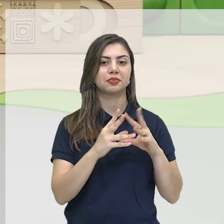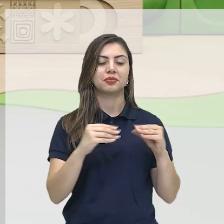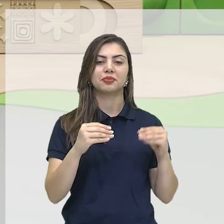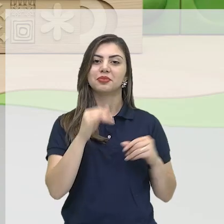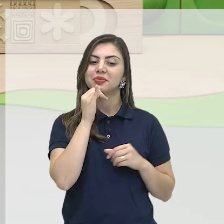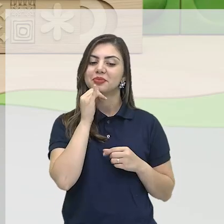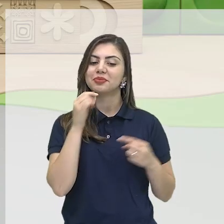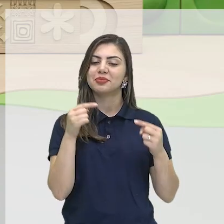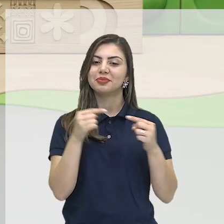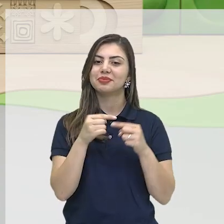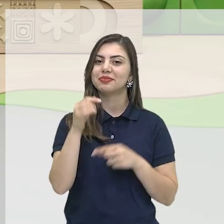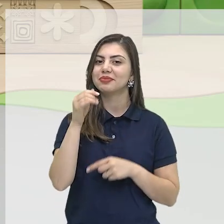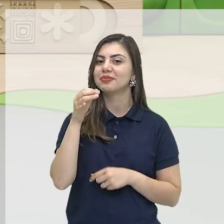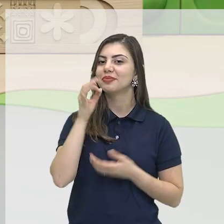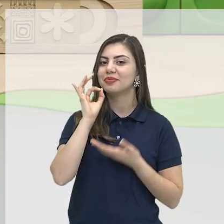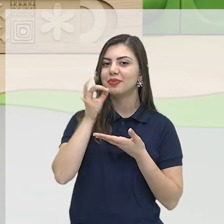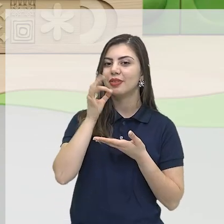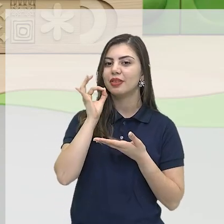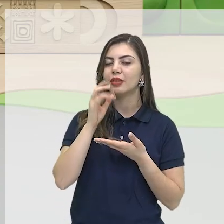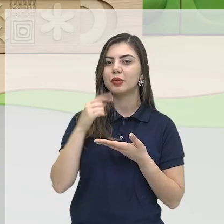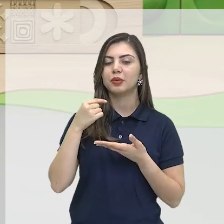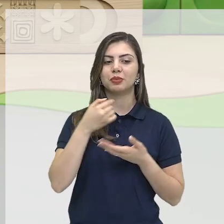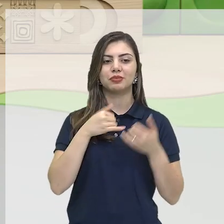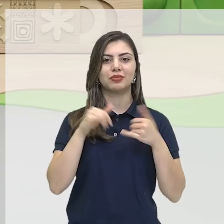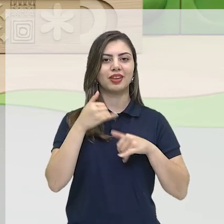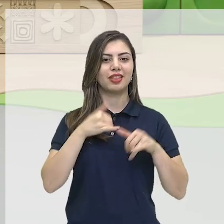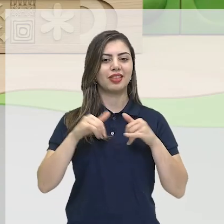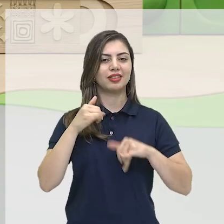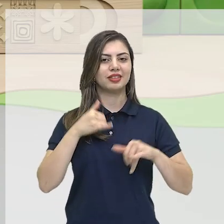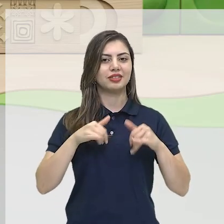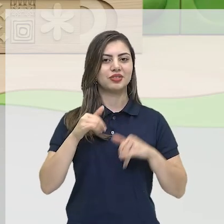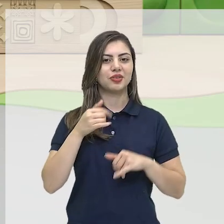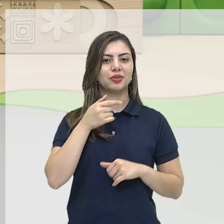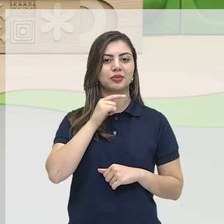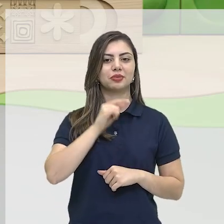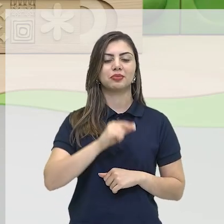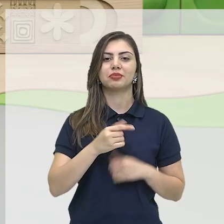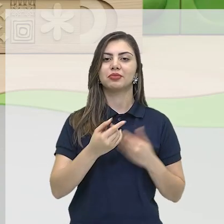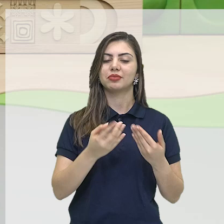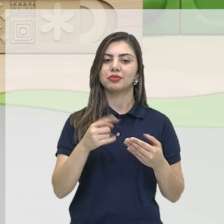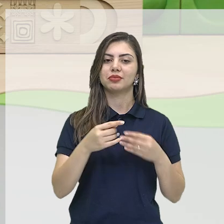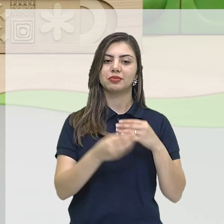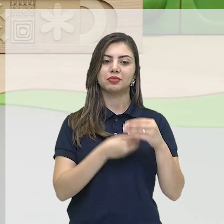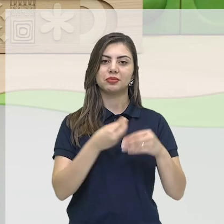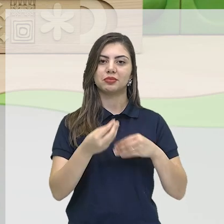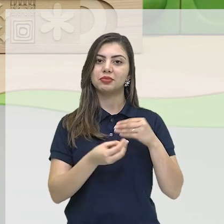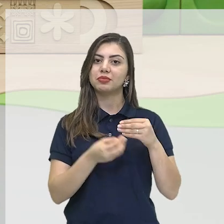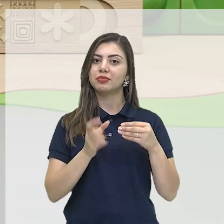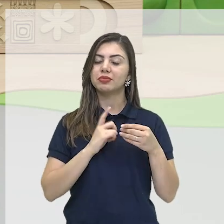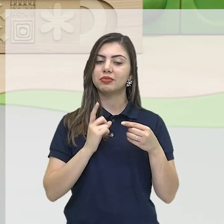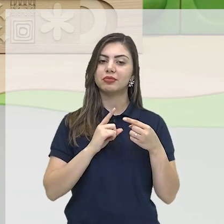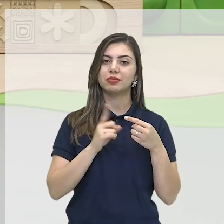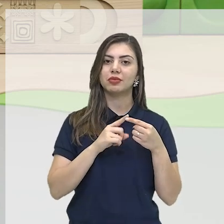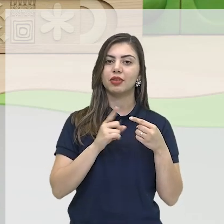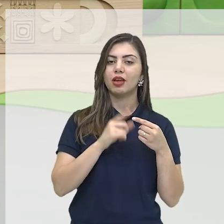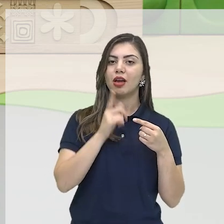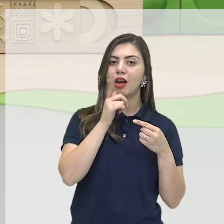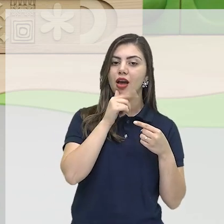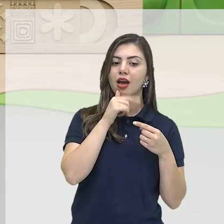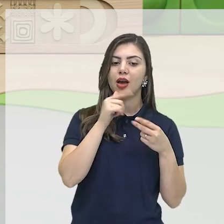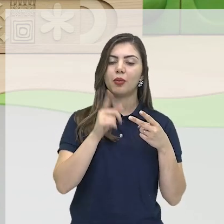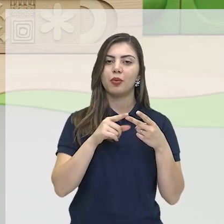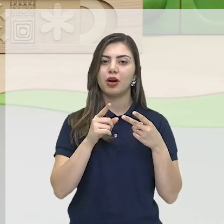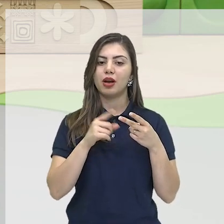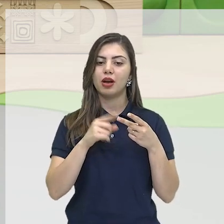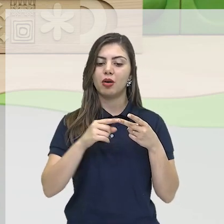energia pela manhã, e é uma mistura homogênea de água, né? De café e pó. E muitas vezes açúcar ou